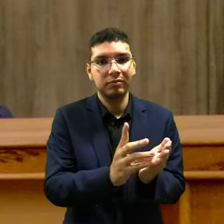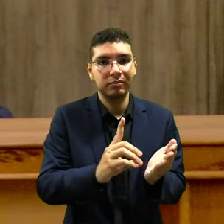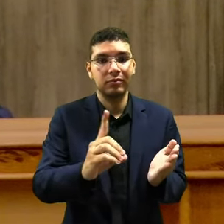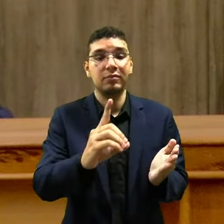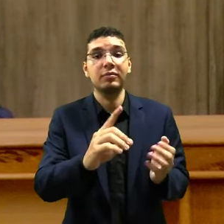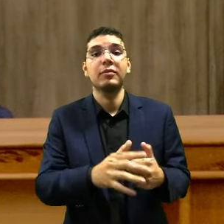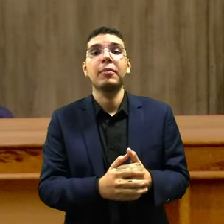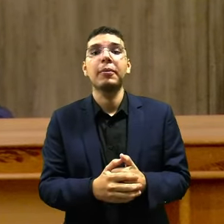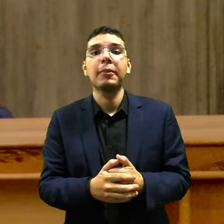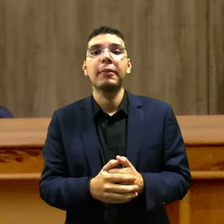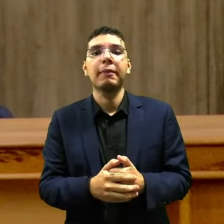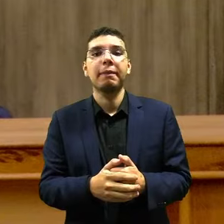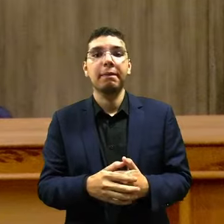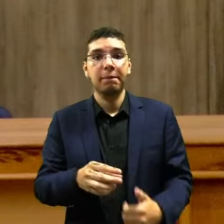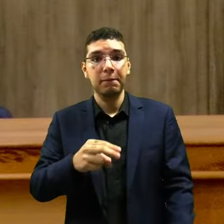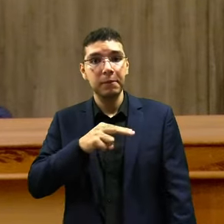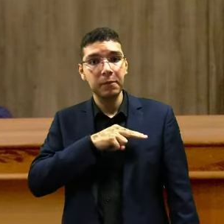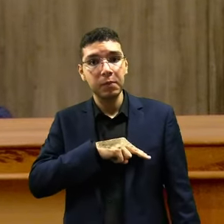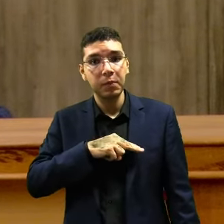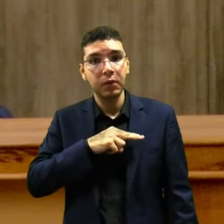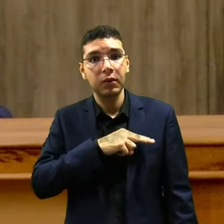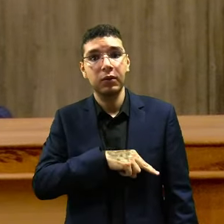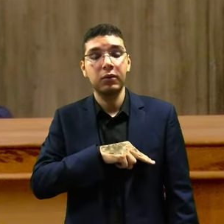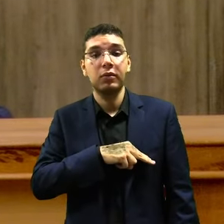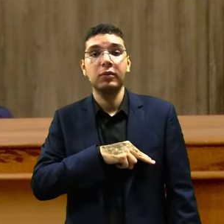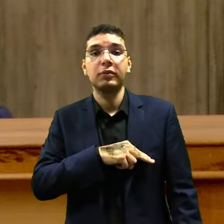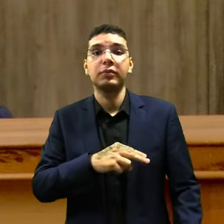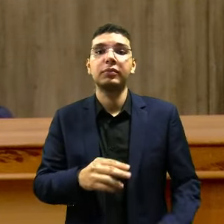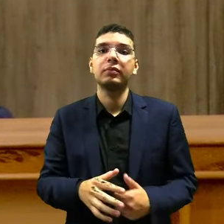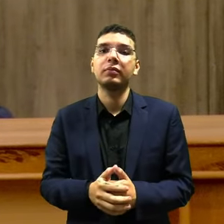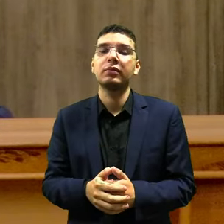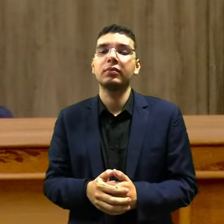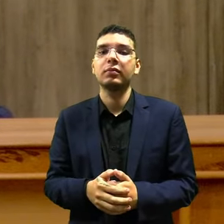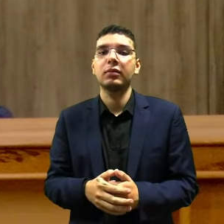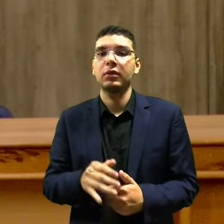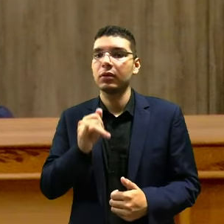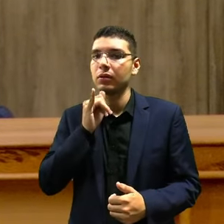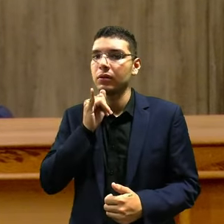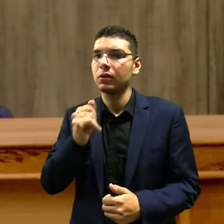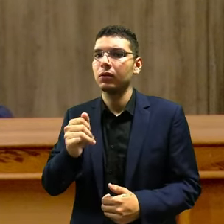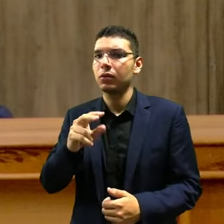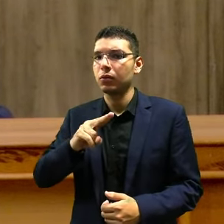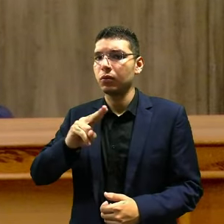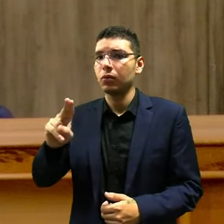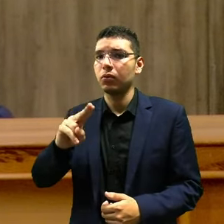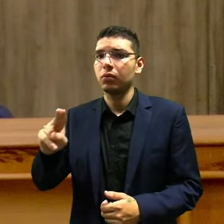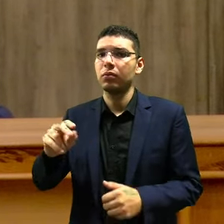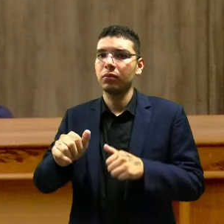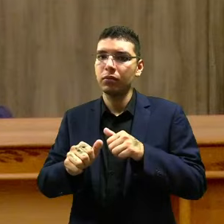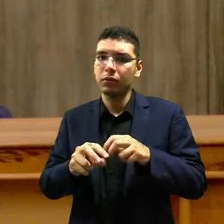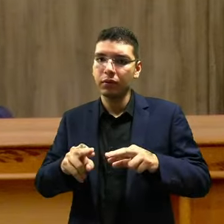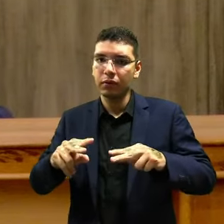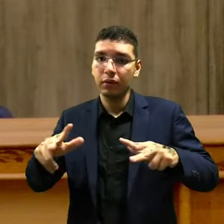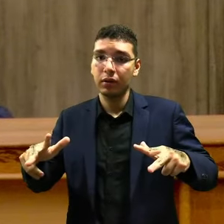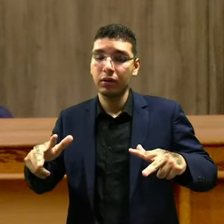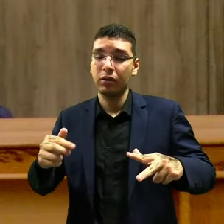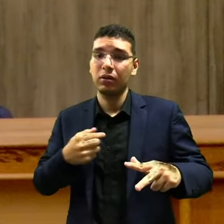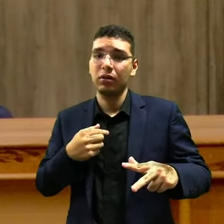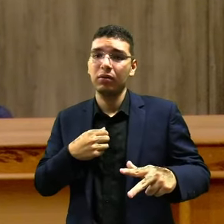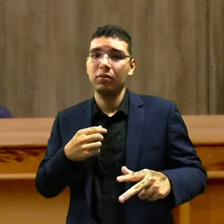disse não não me chame de Noemi me chame de pronto nesse momento eu estou amargo mas ficou uma velhona